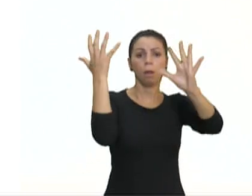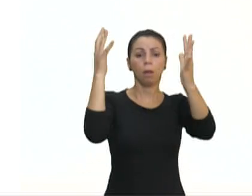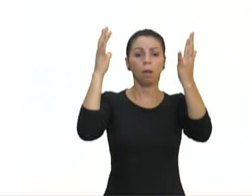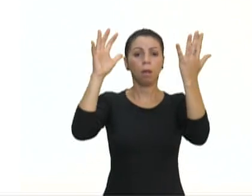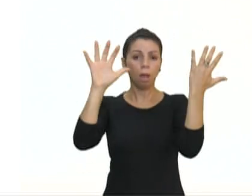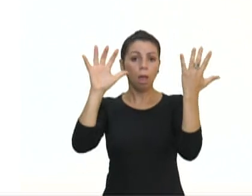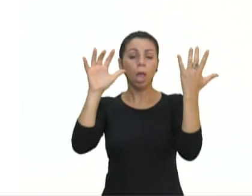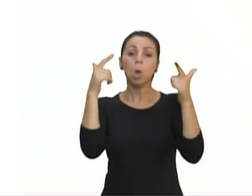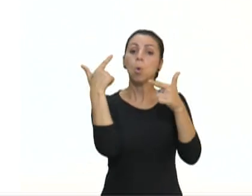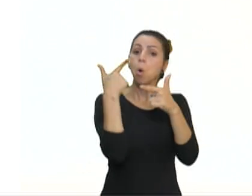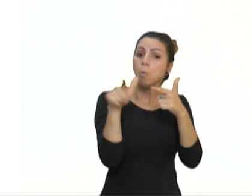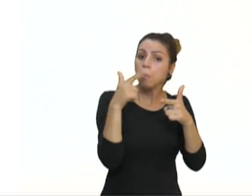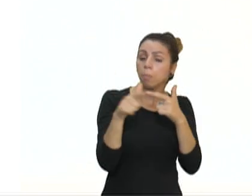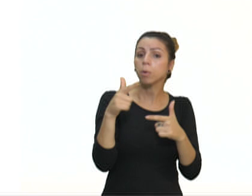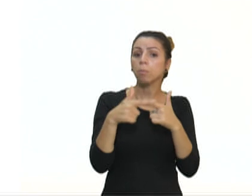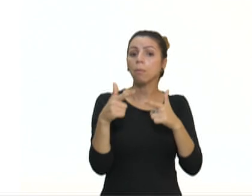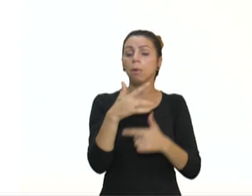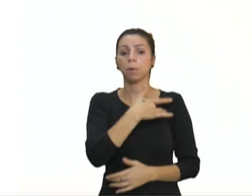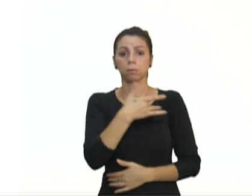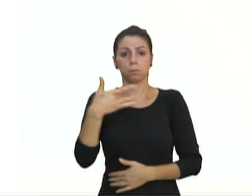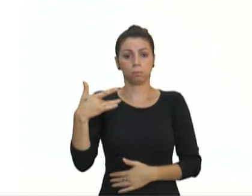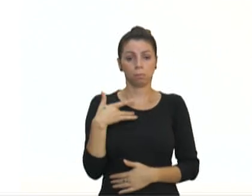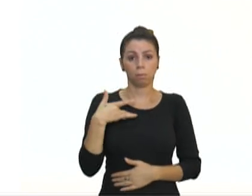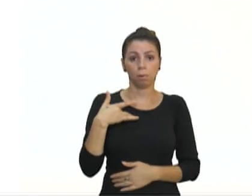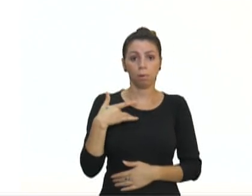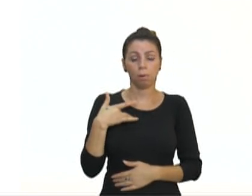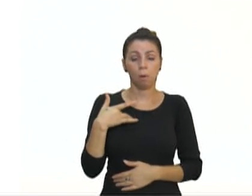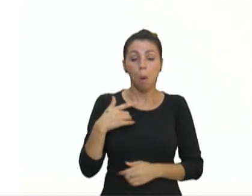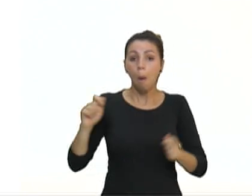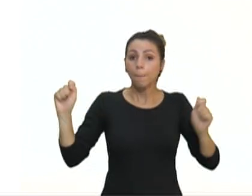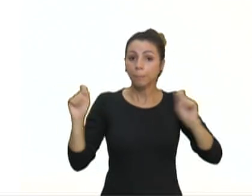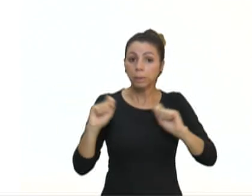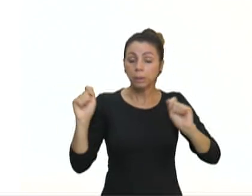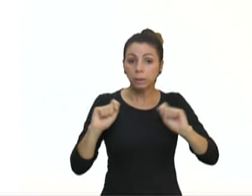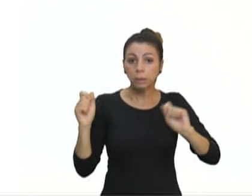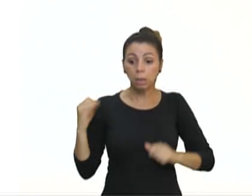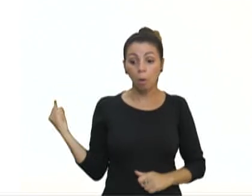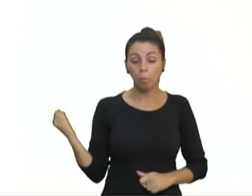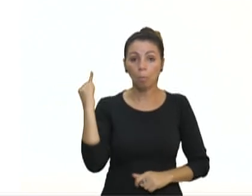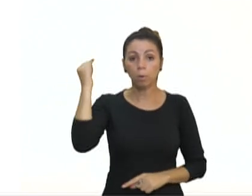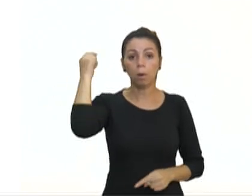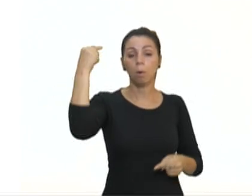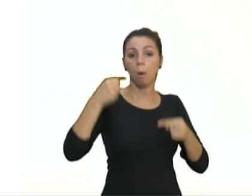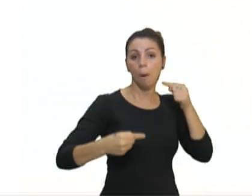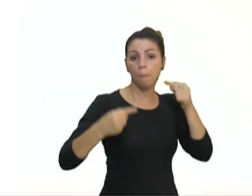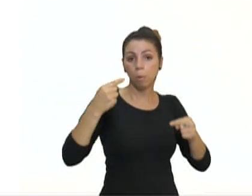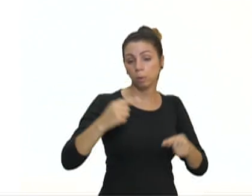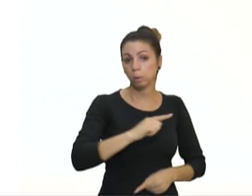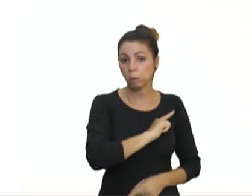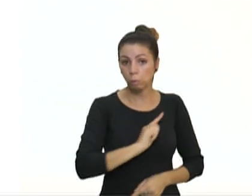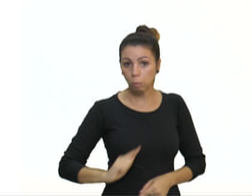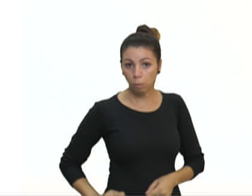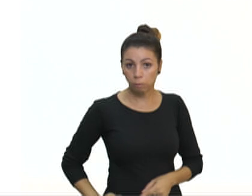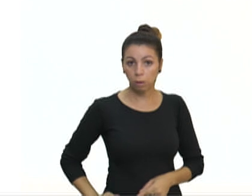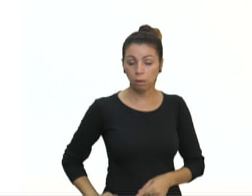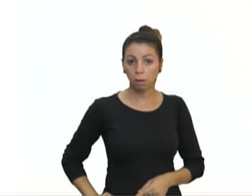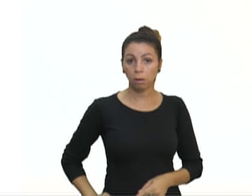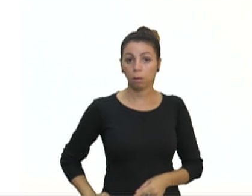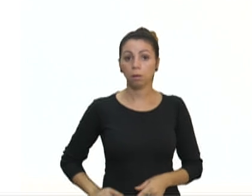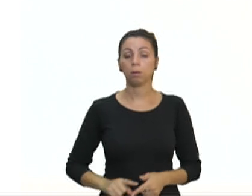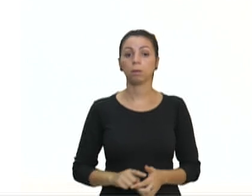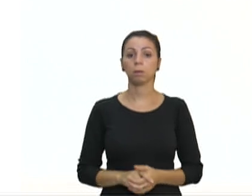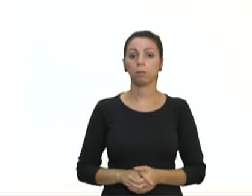de saúde. É fundamental para as políticas do governo. Além das emergências de